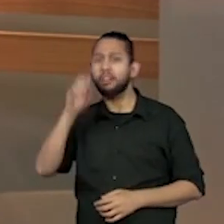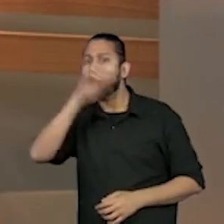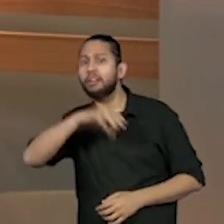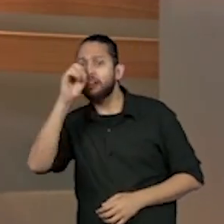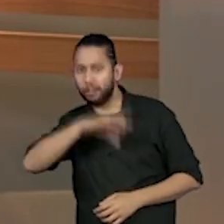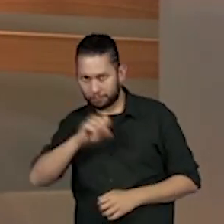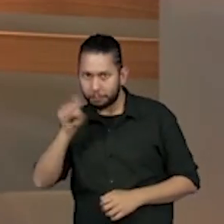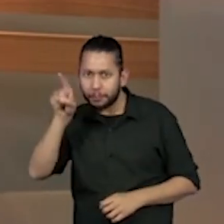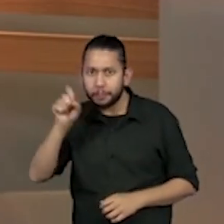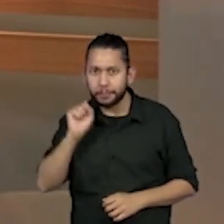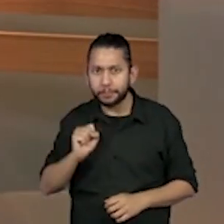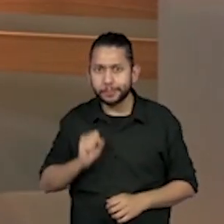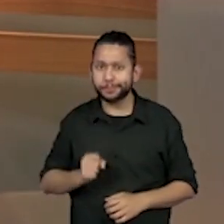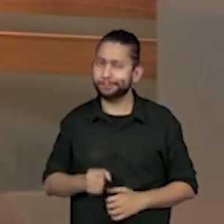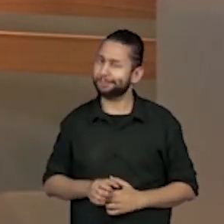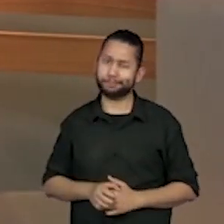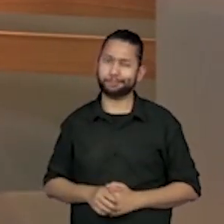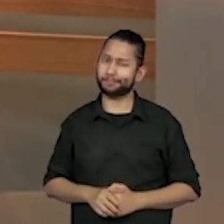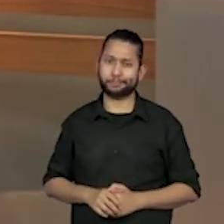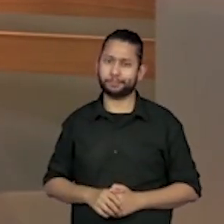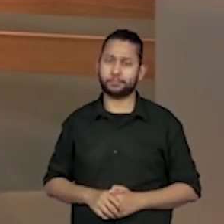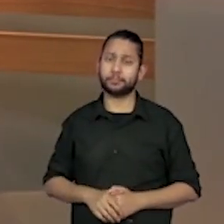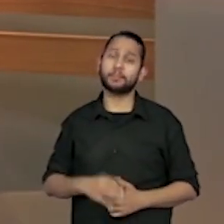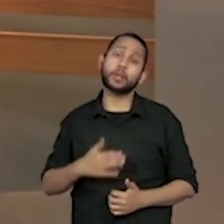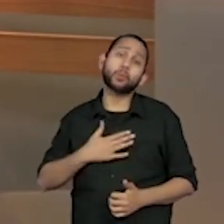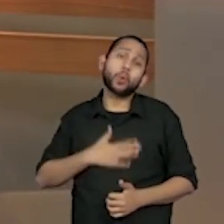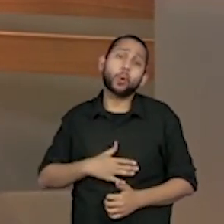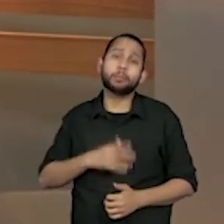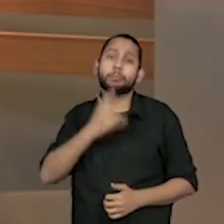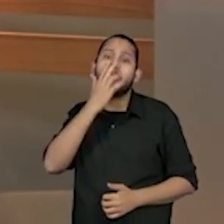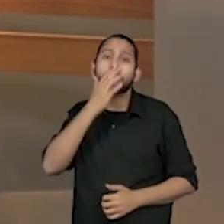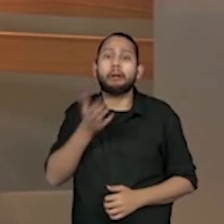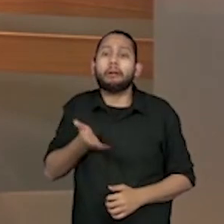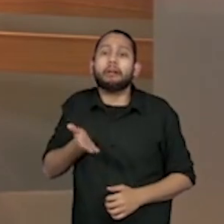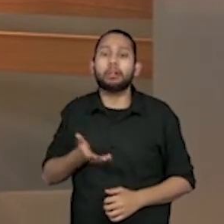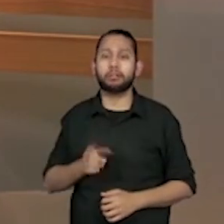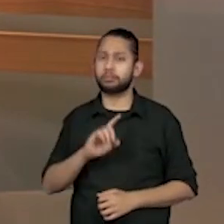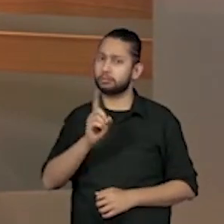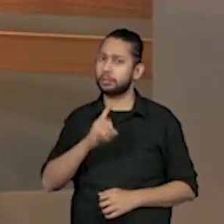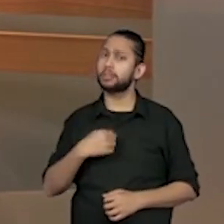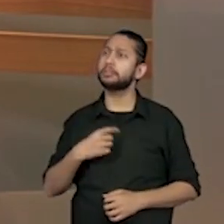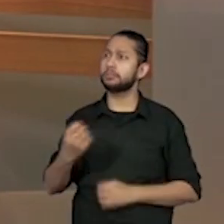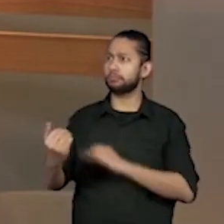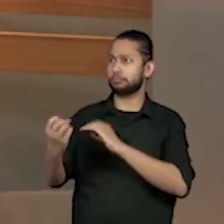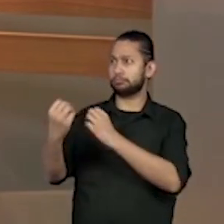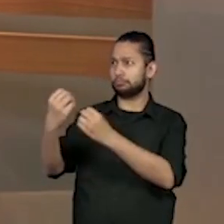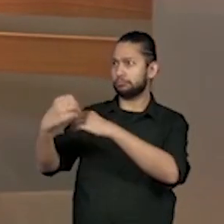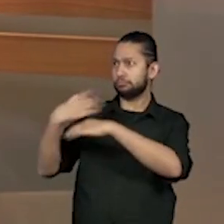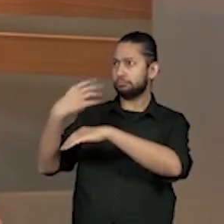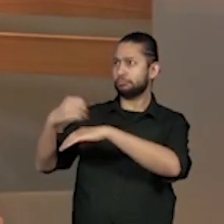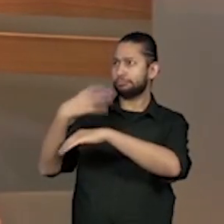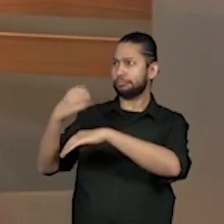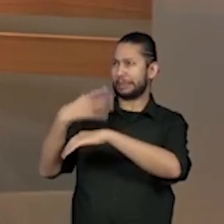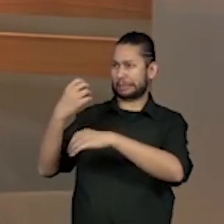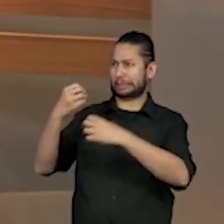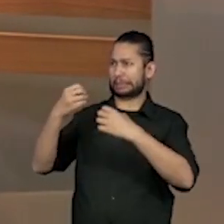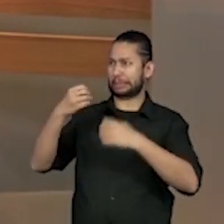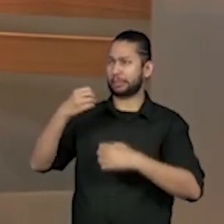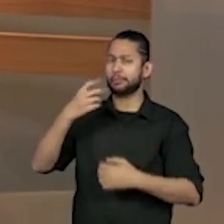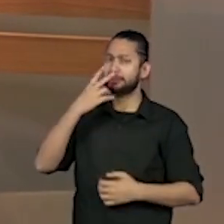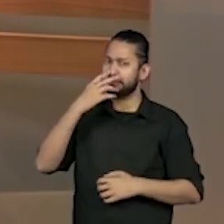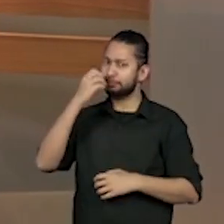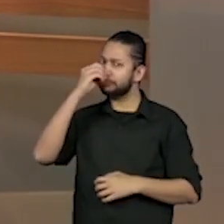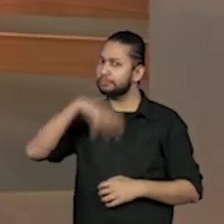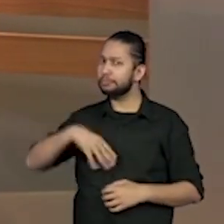quiser, certo? Então assim, eu não gosto de dar bronca, mas também fico bem chateada com algumas coisas que a gente vê no chat. Então